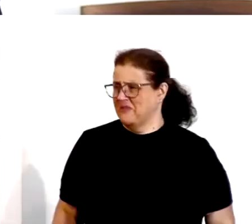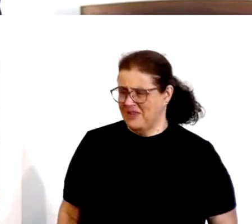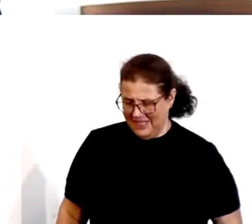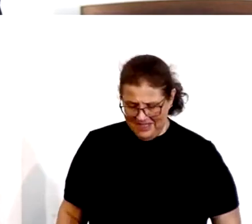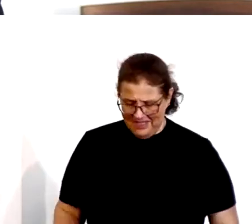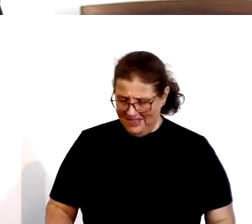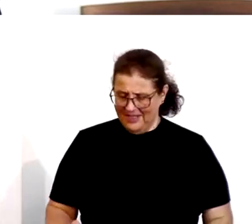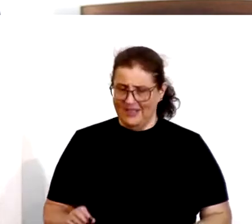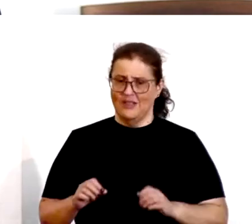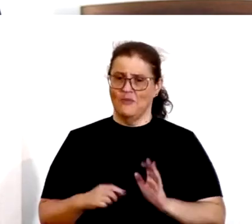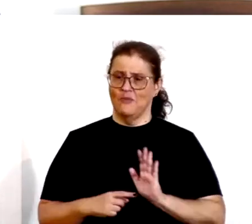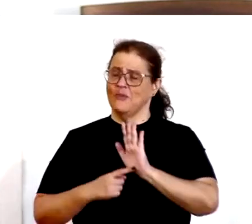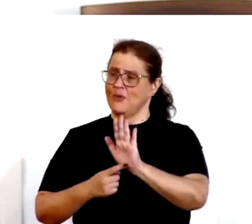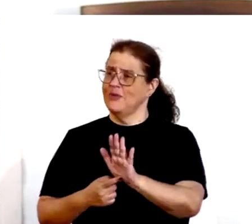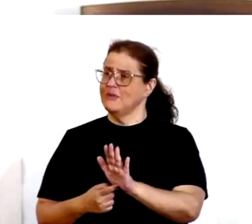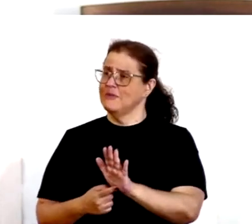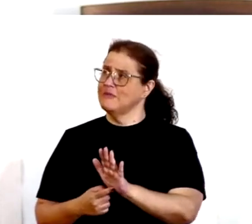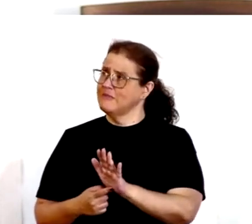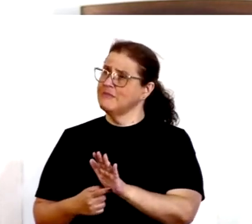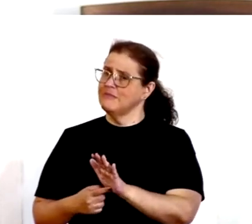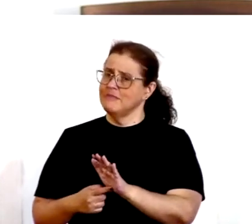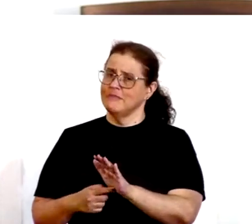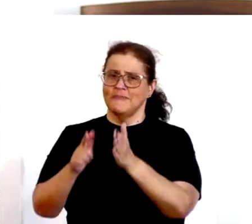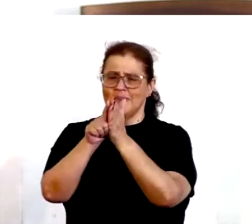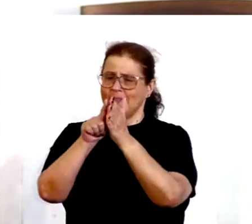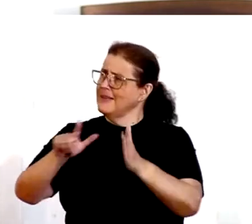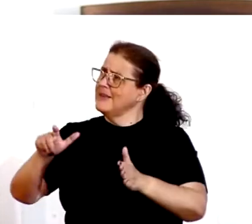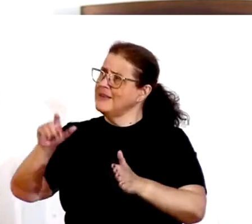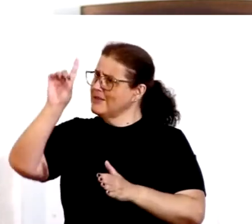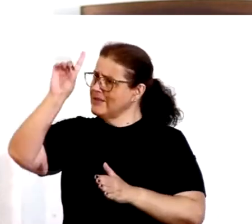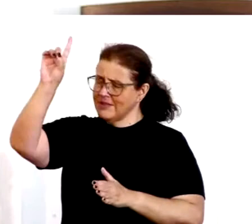comporta conforme os princípios estabelecidos aqui,